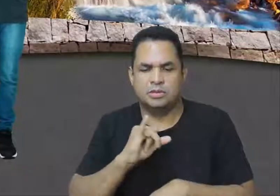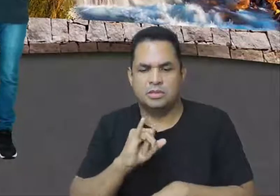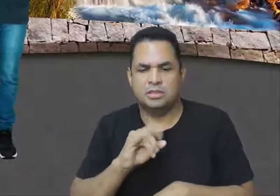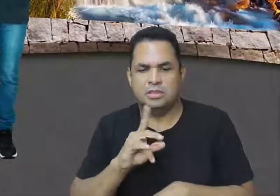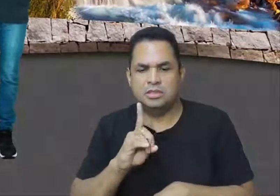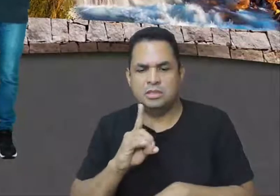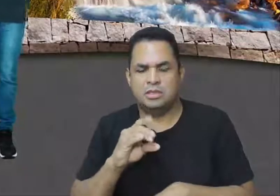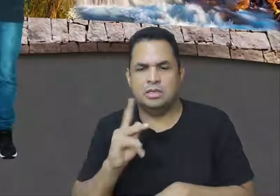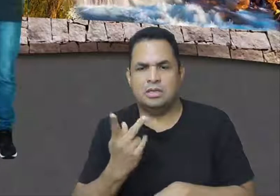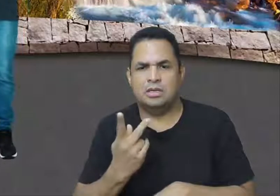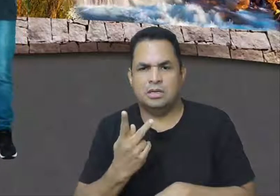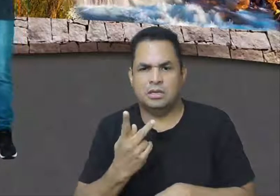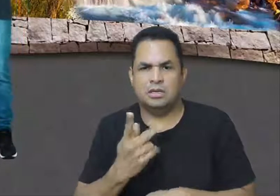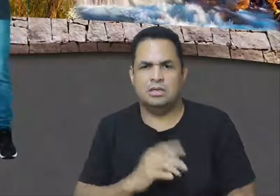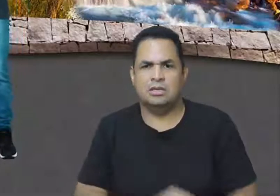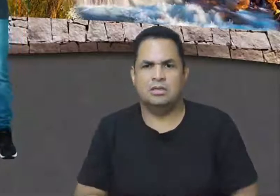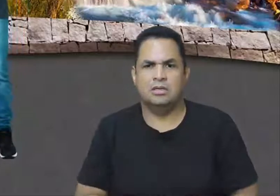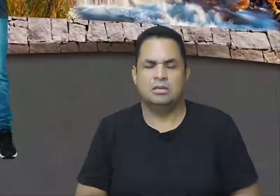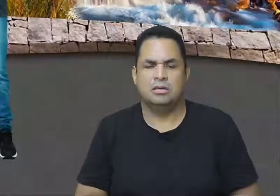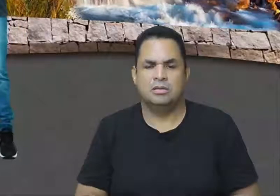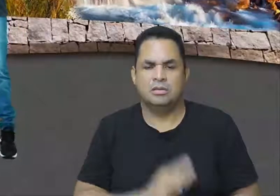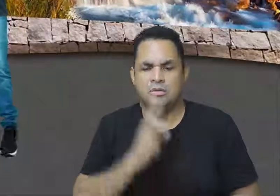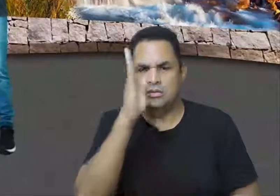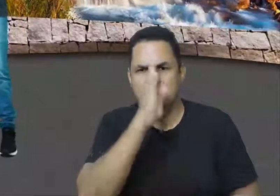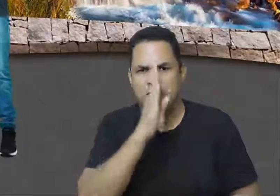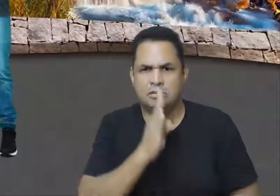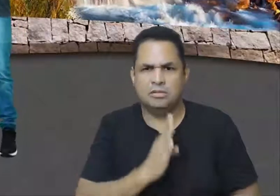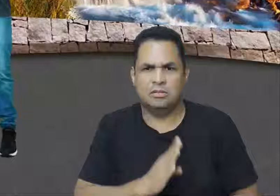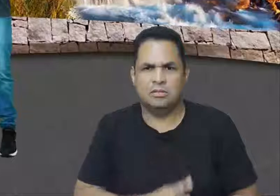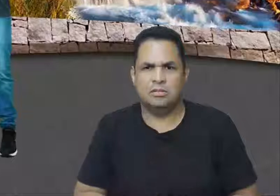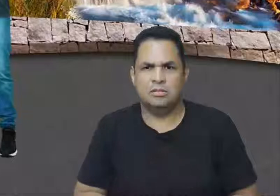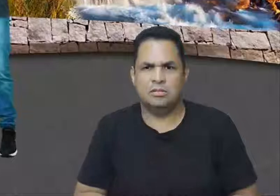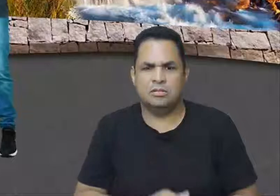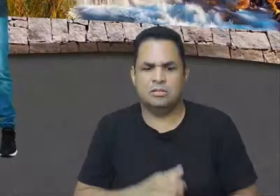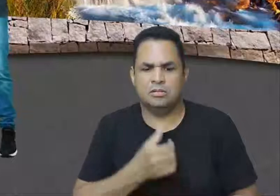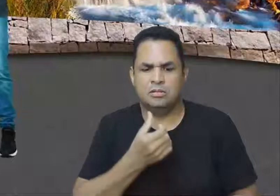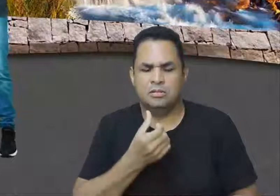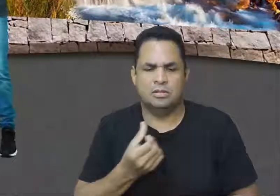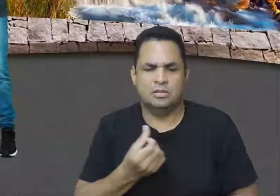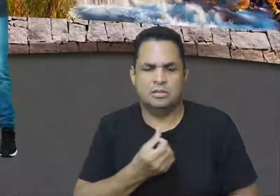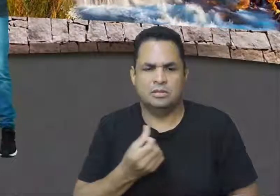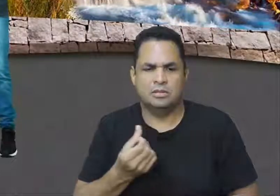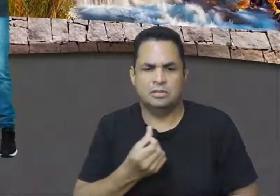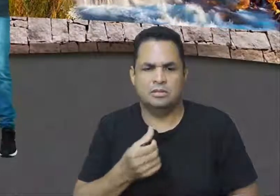Humano. O Brasil é o 79º